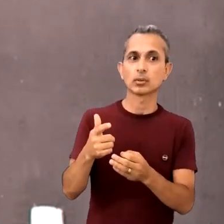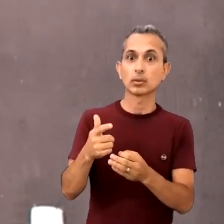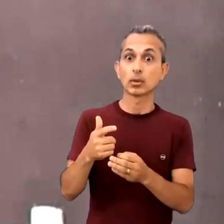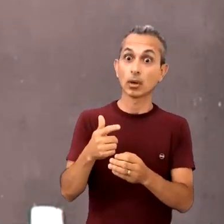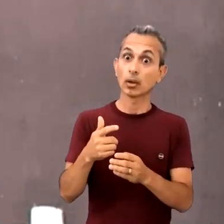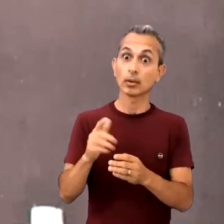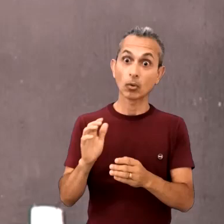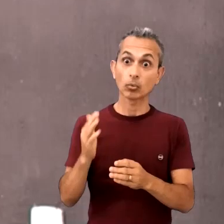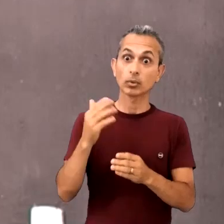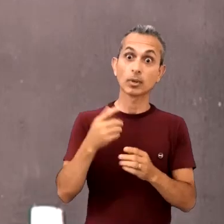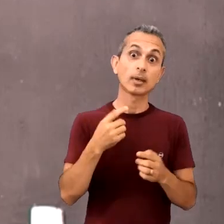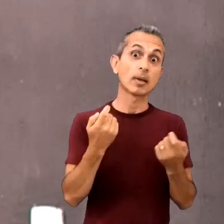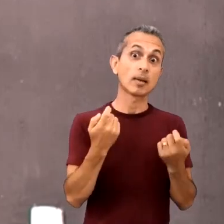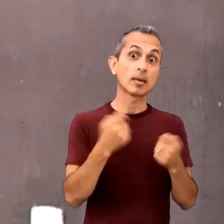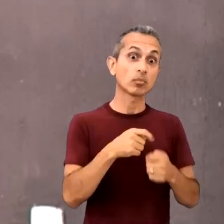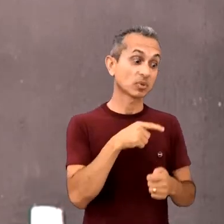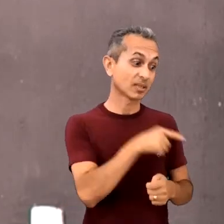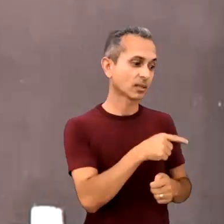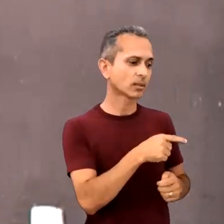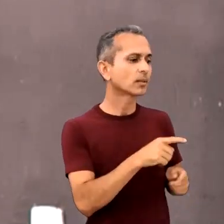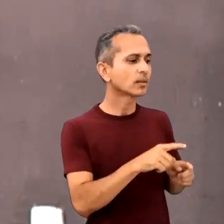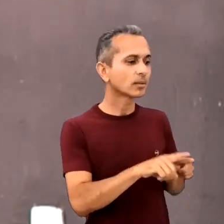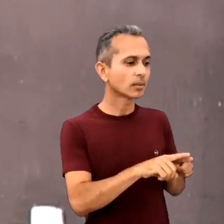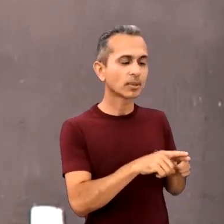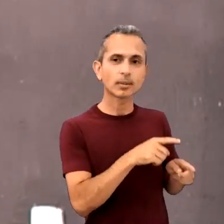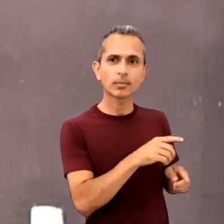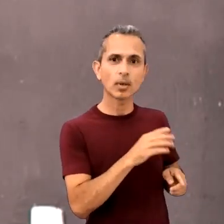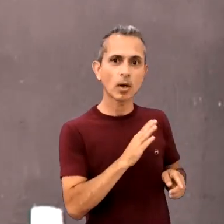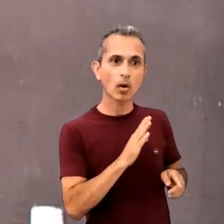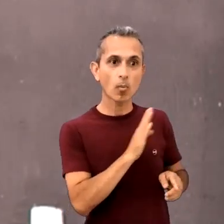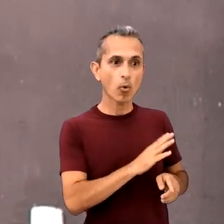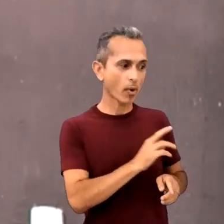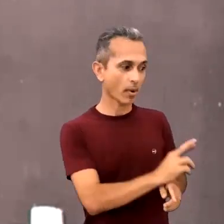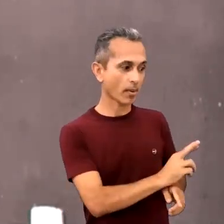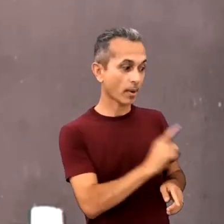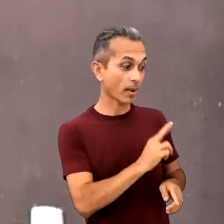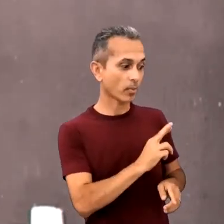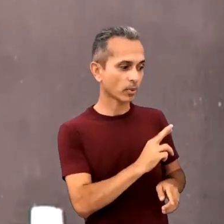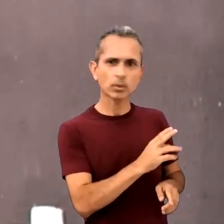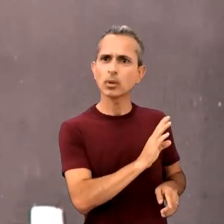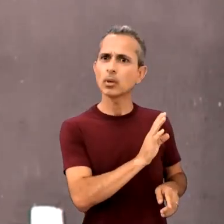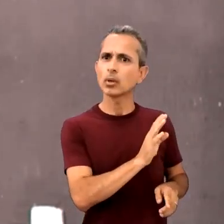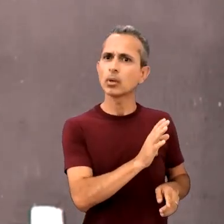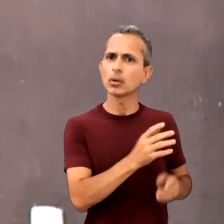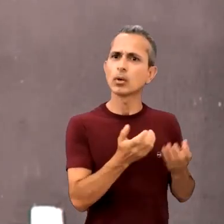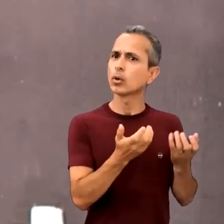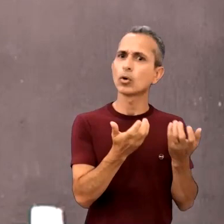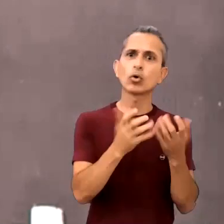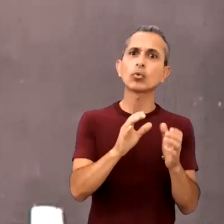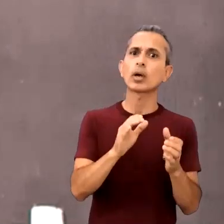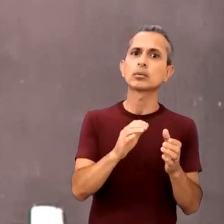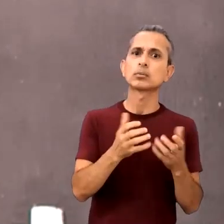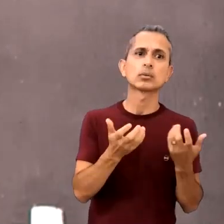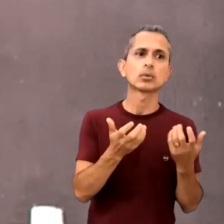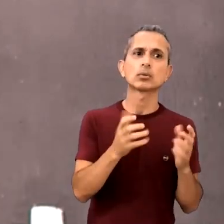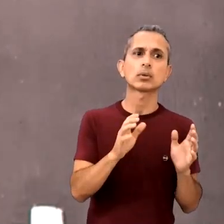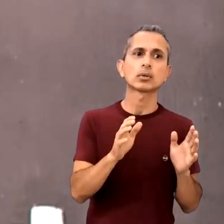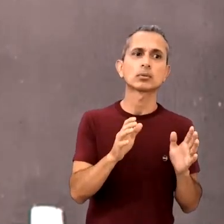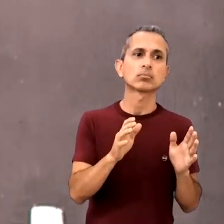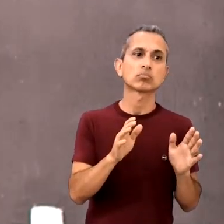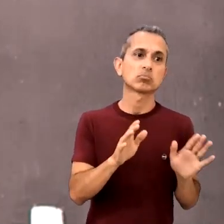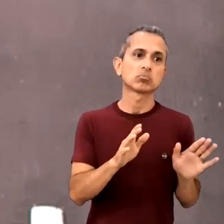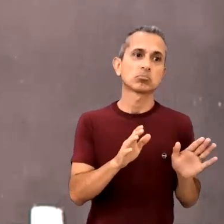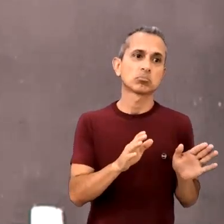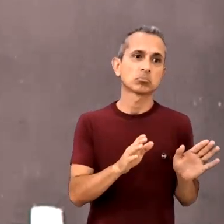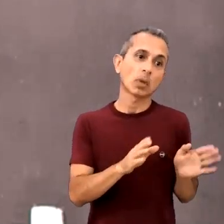E aí, tudo bem, ela ia embora, ele fingia que não aconteceu nada, ela também fingia que não aconteceu nada. Ninguém pecou, ninguém quebrou